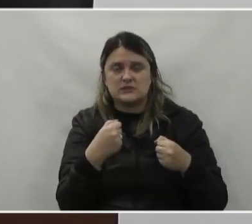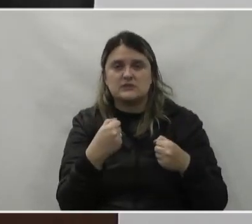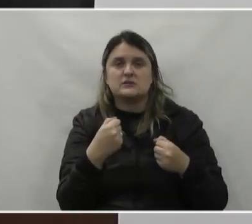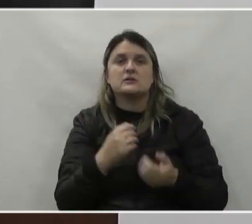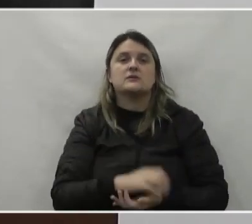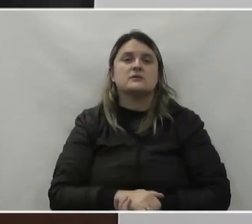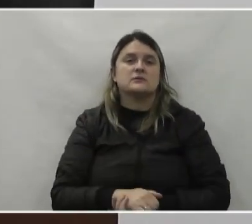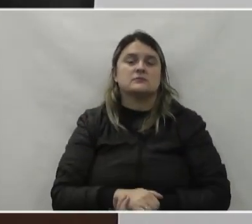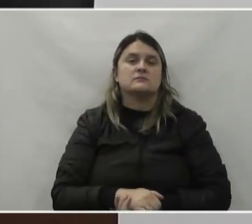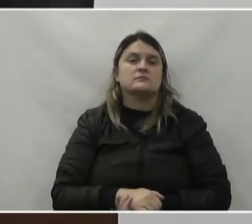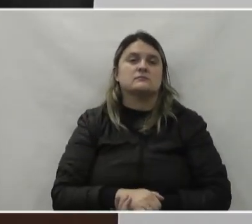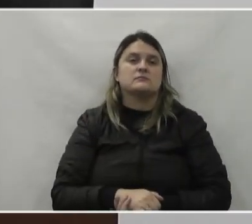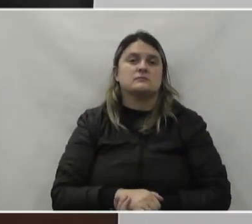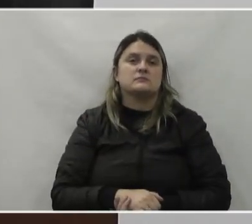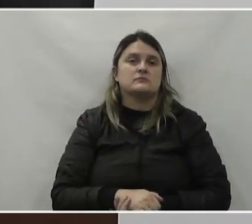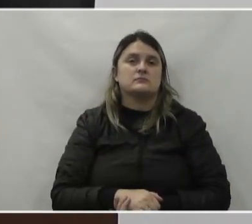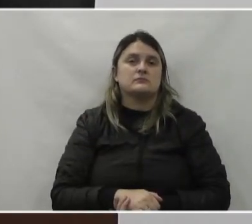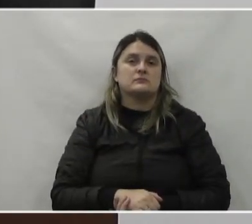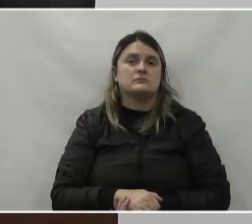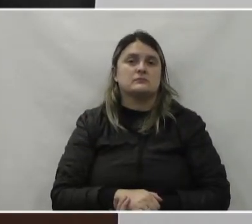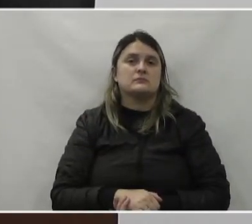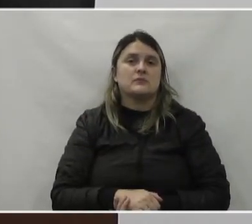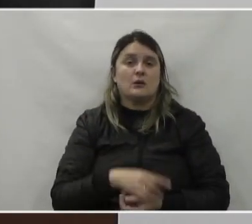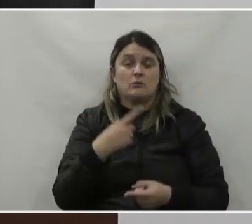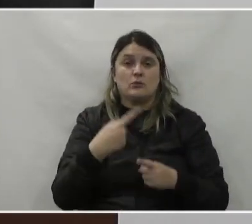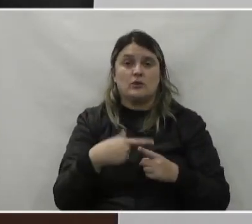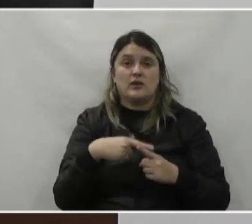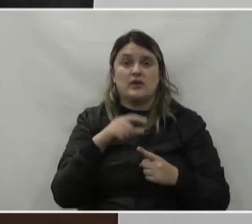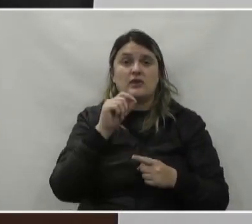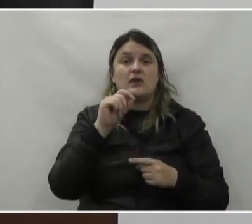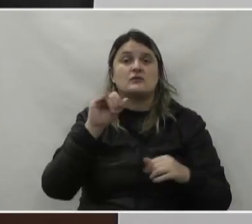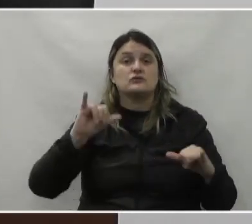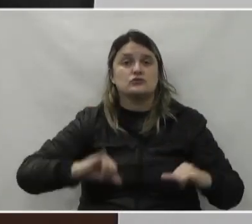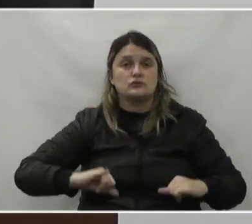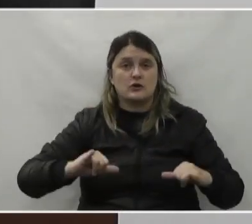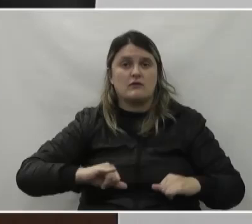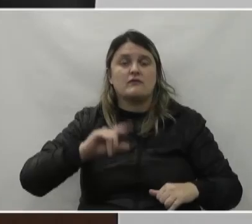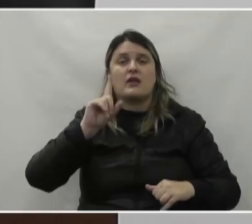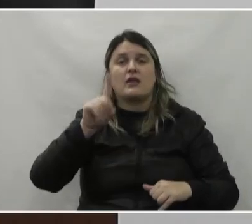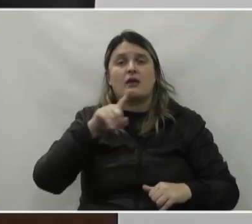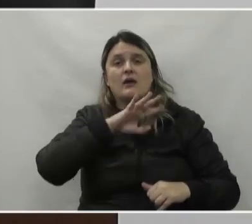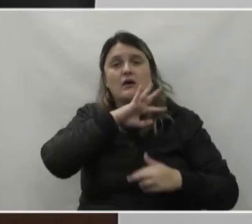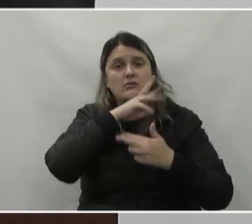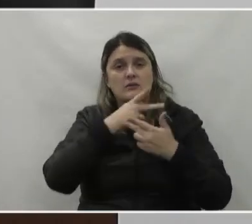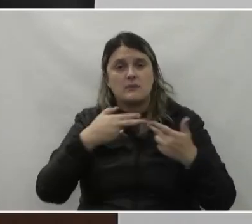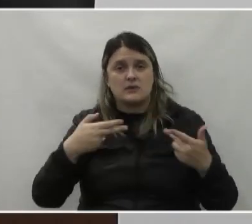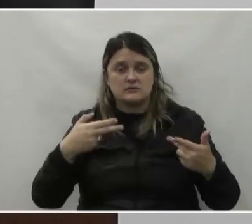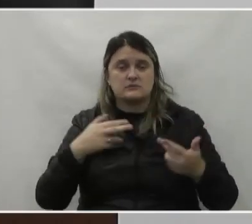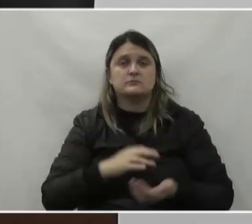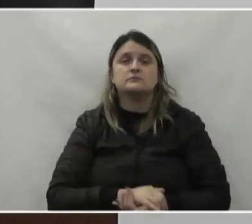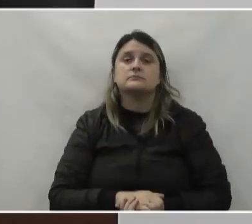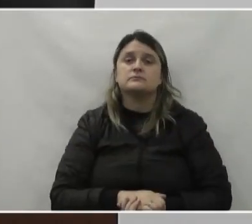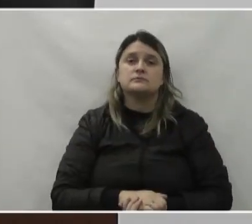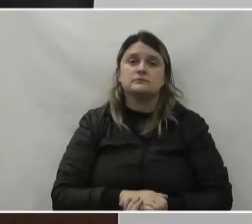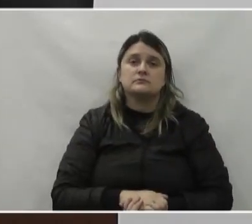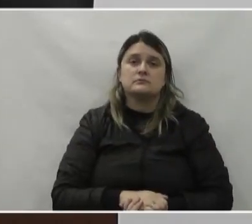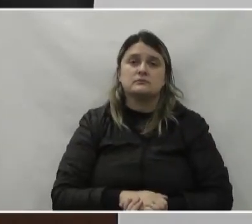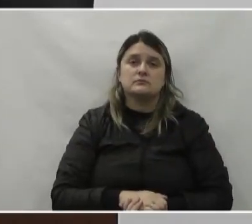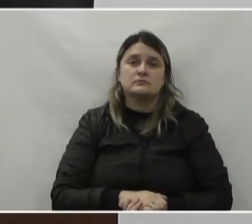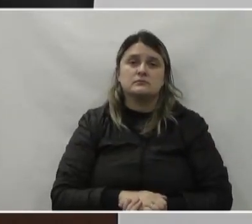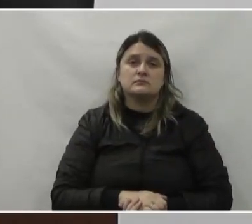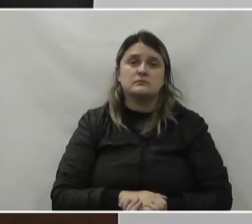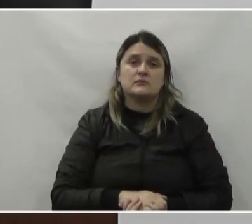tomada as devidas providências, porque quem estão sofrendo são nossos animais. E estando